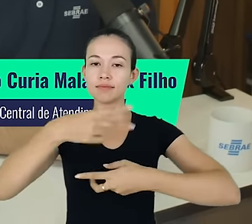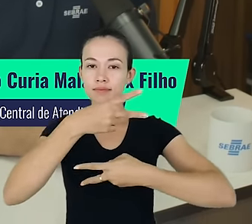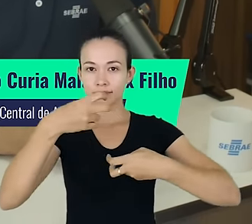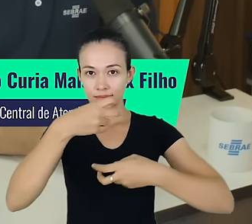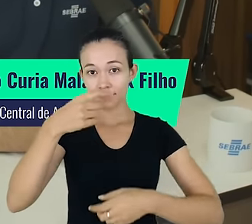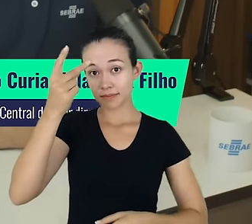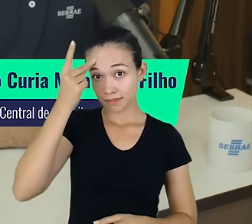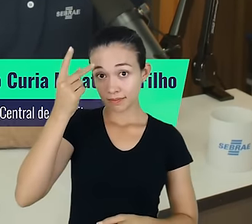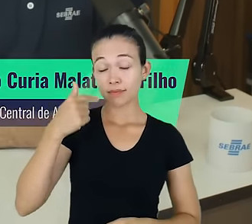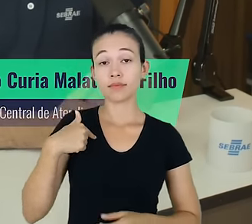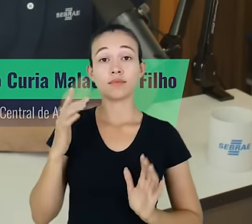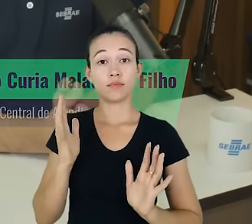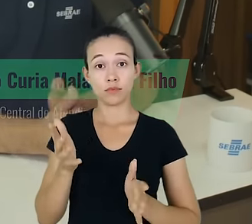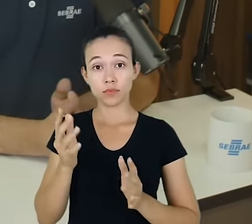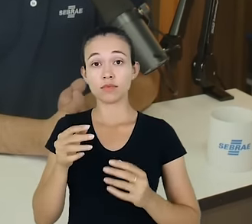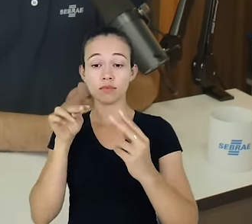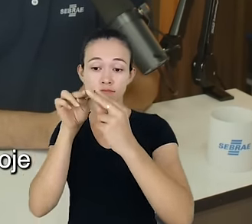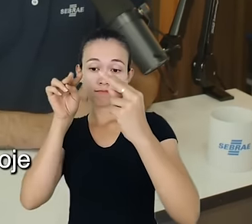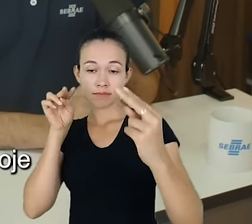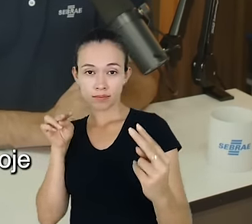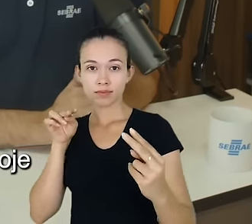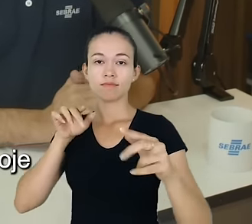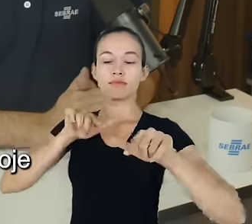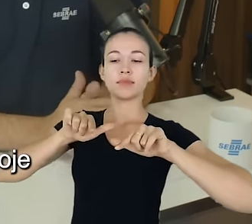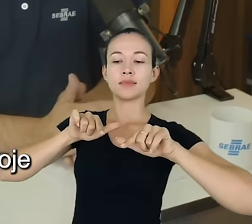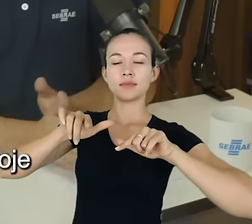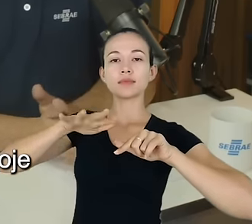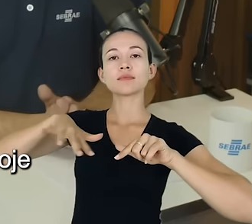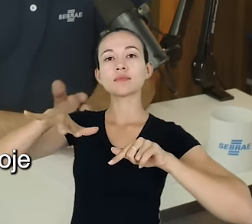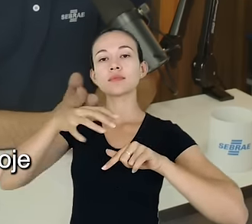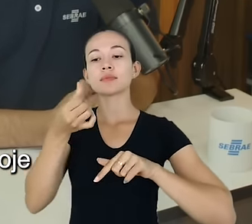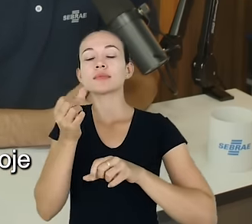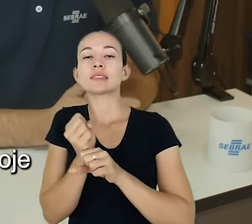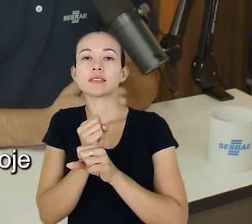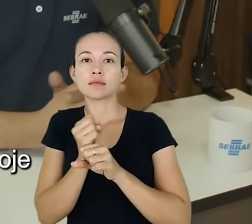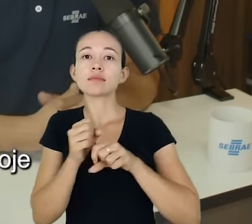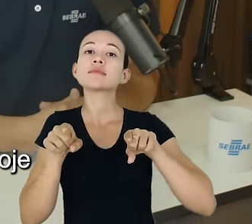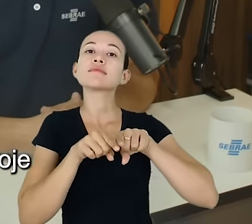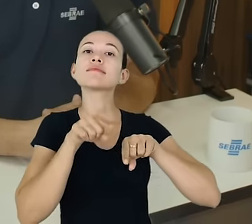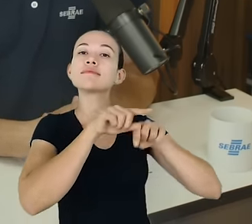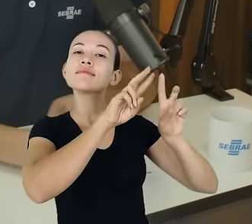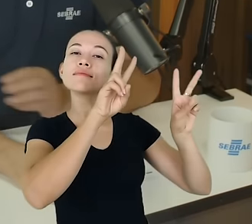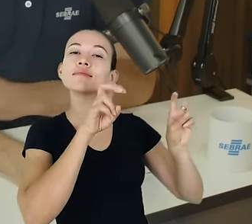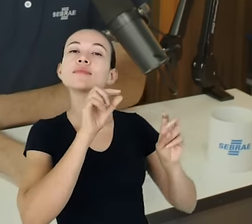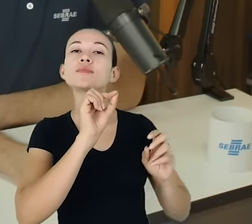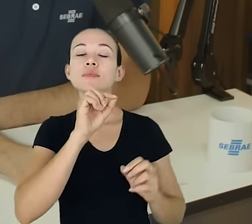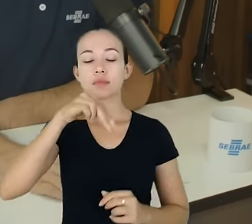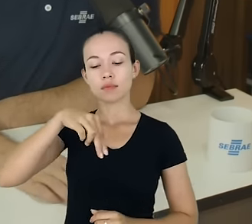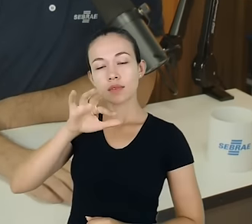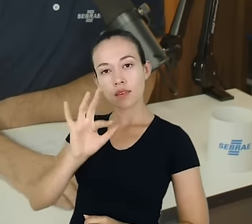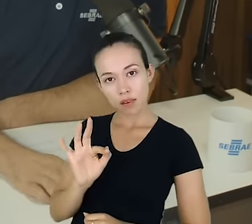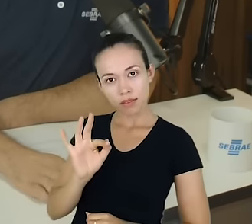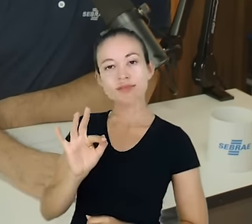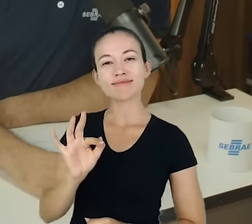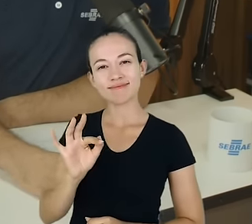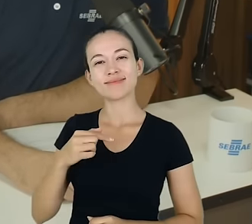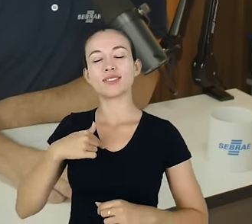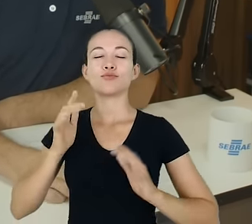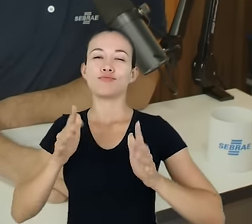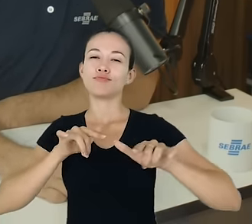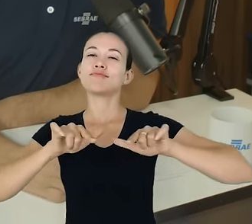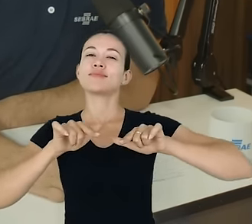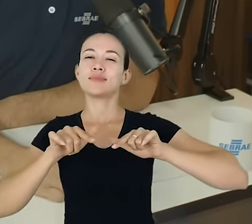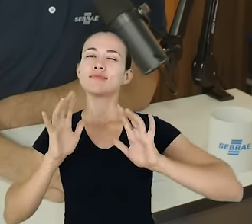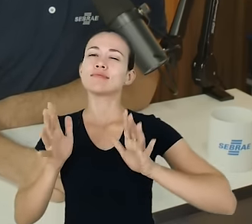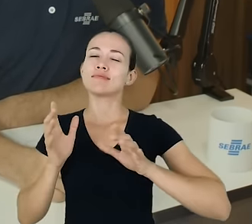remotos há 6 anos e atuo pelo tema que nós vamos falar hoje de nota fiscal também vários casos diários e tá com a